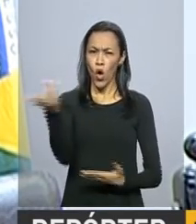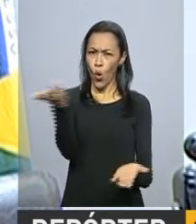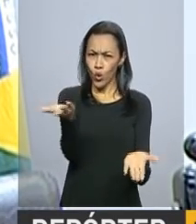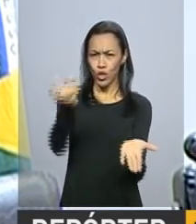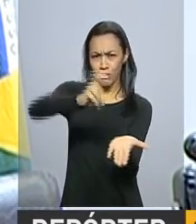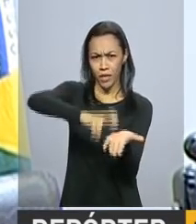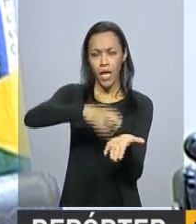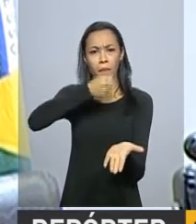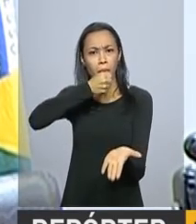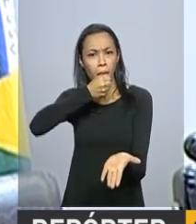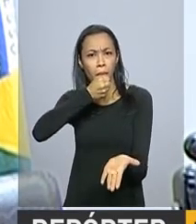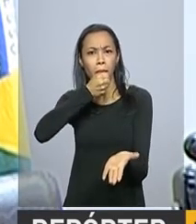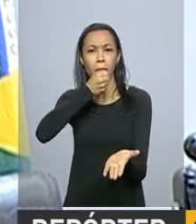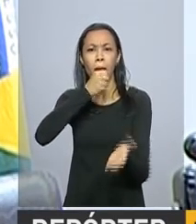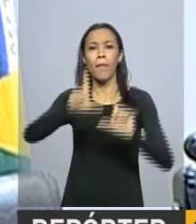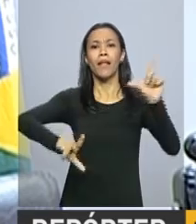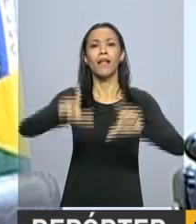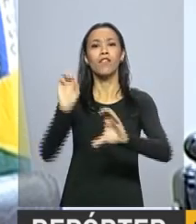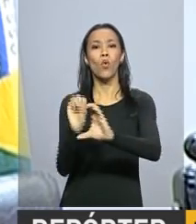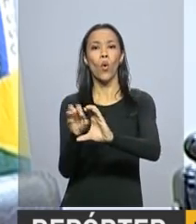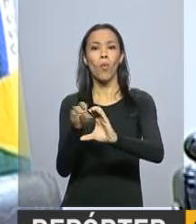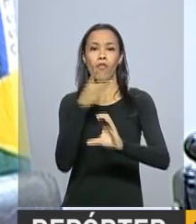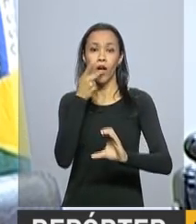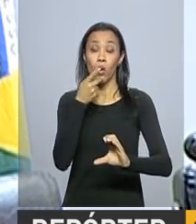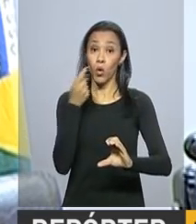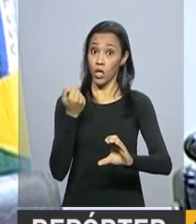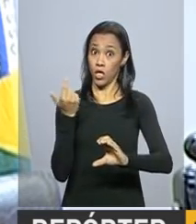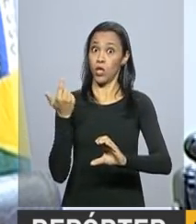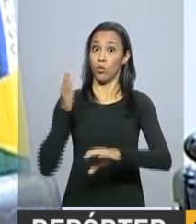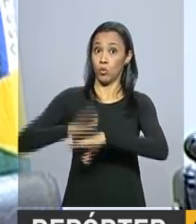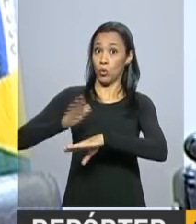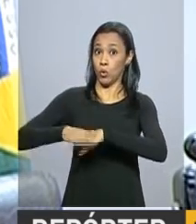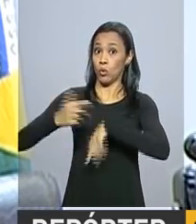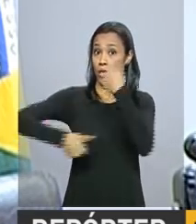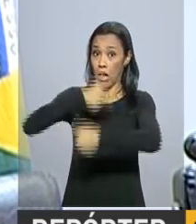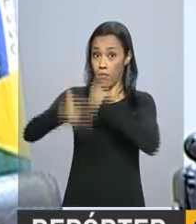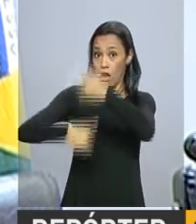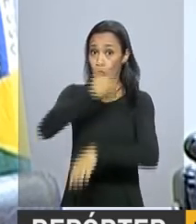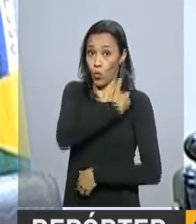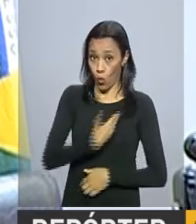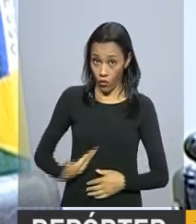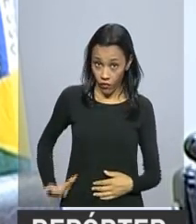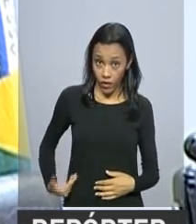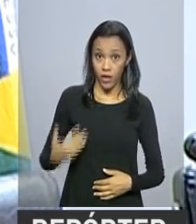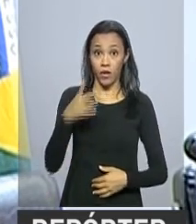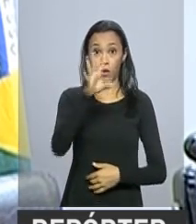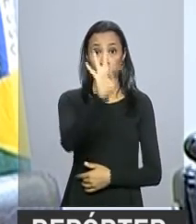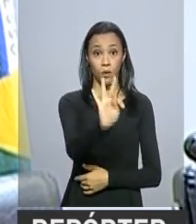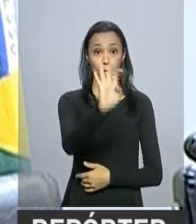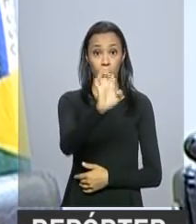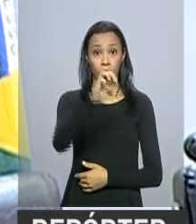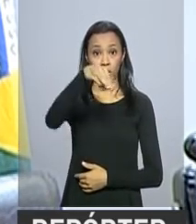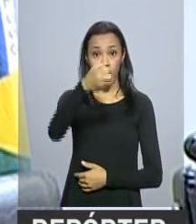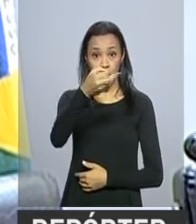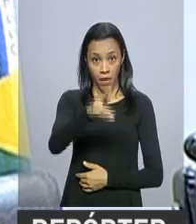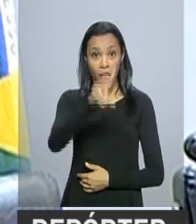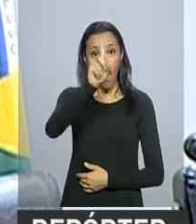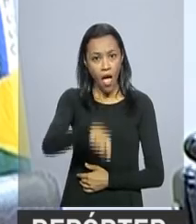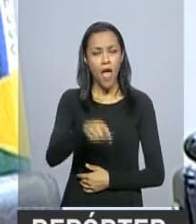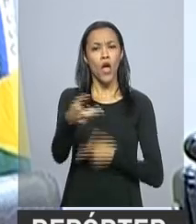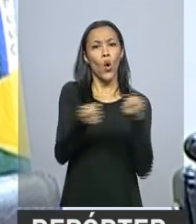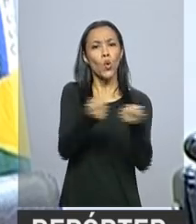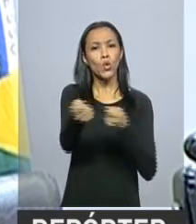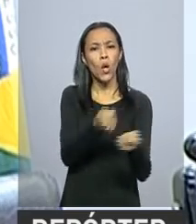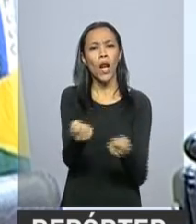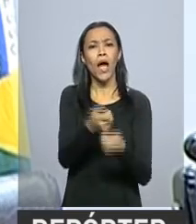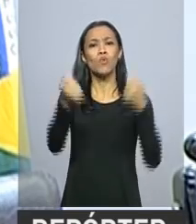para a TV Globo, que a grande ação do governo Michel Temer será controlar o aumento dos gastos públicos. Segundo ele, o